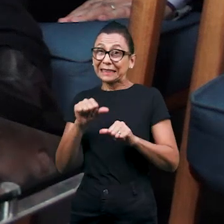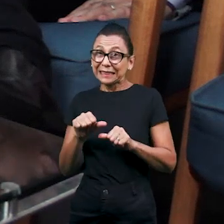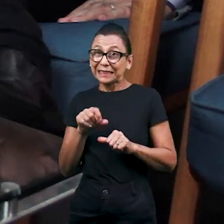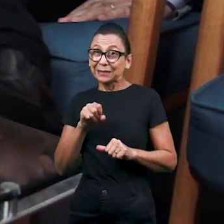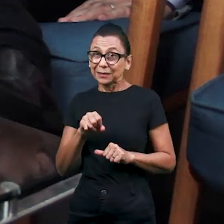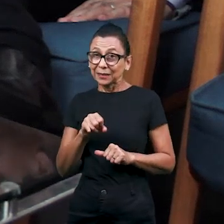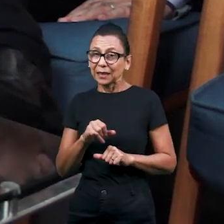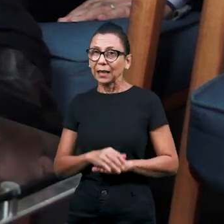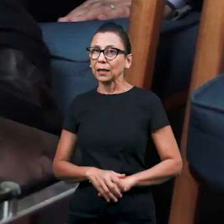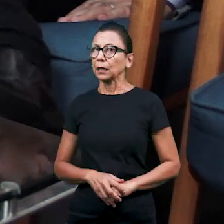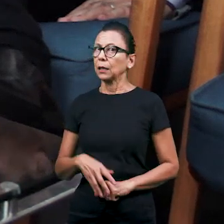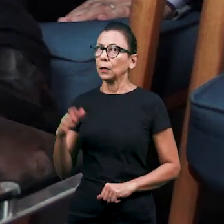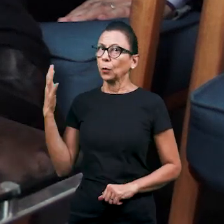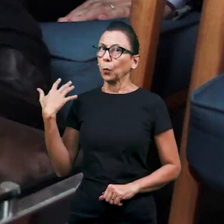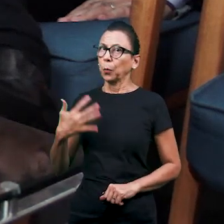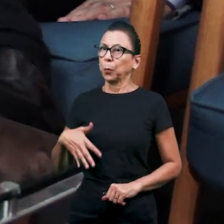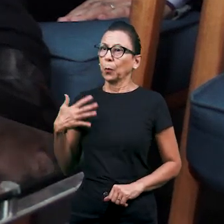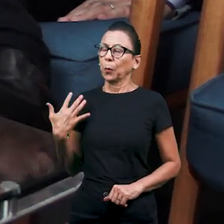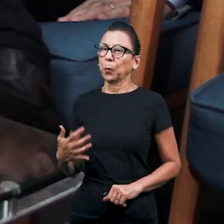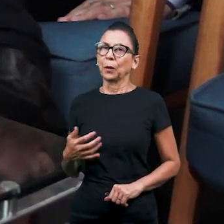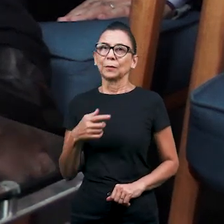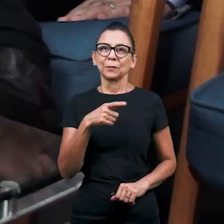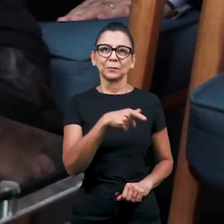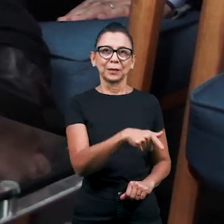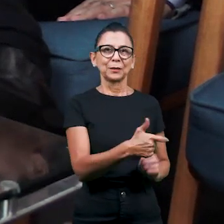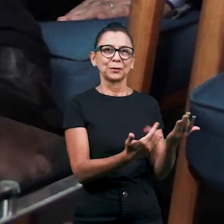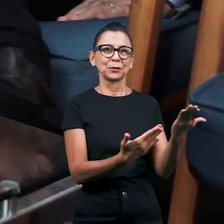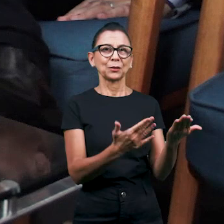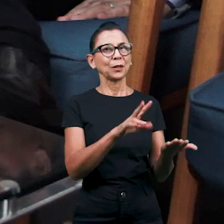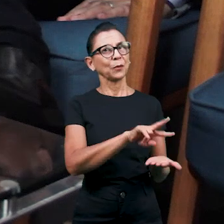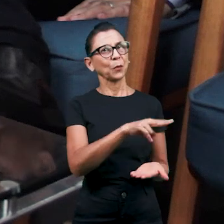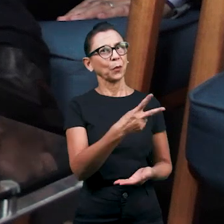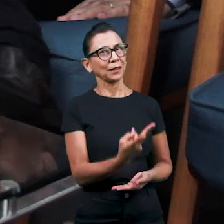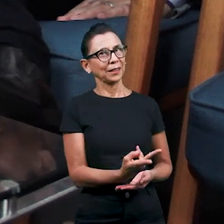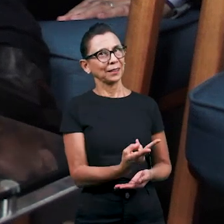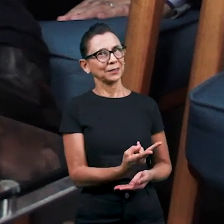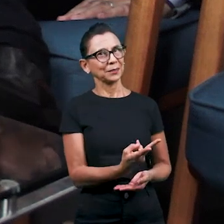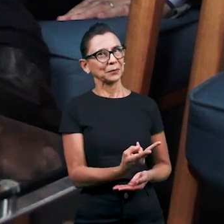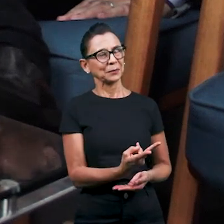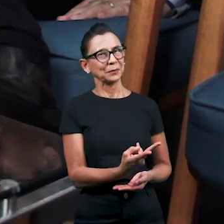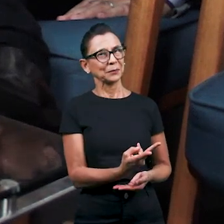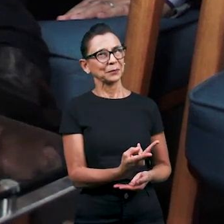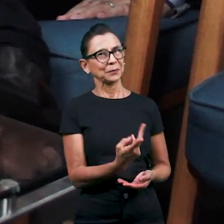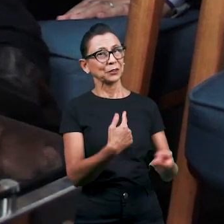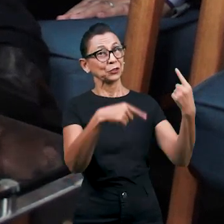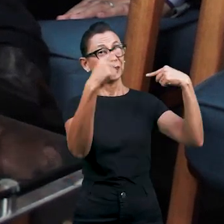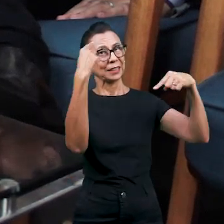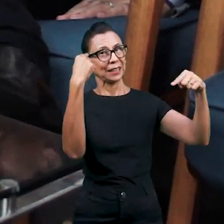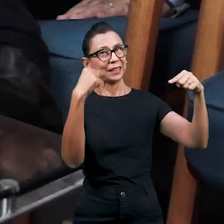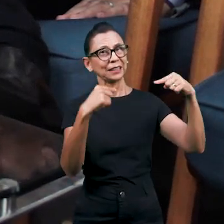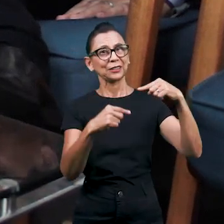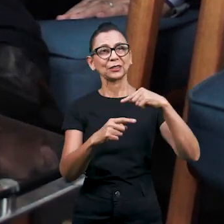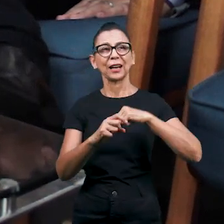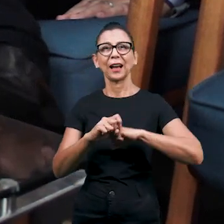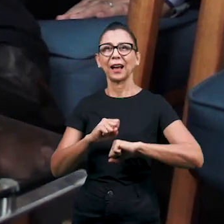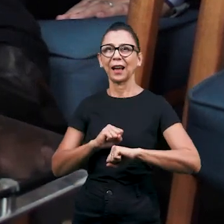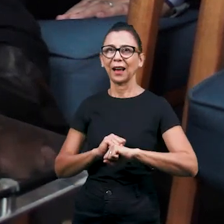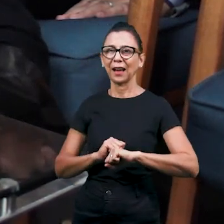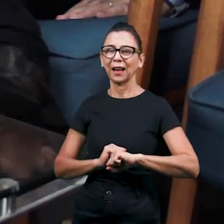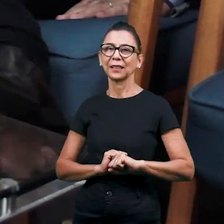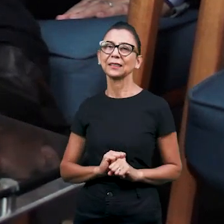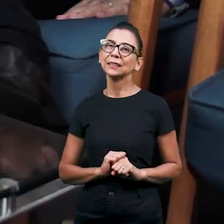casa de Labão. E depois foi a bênção da família. Da família. Da Quer família. dizer, eu estou trabalhando nos 3 setores, uma palavra